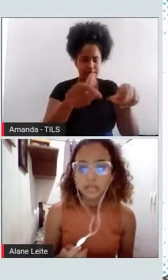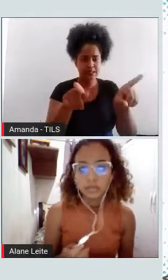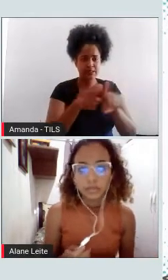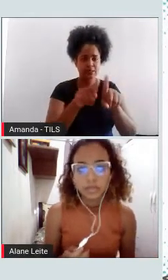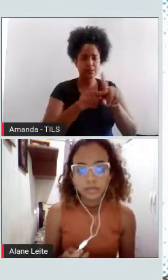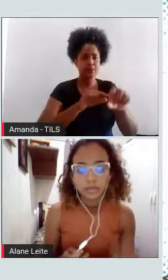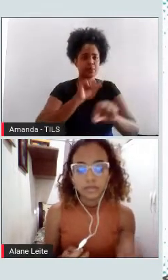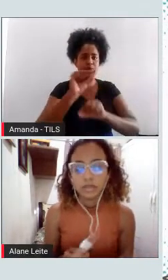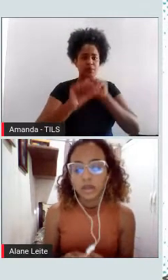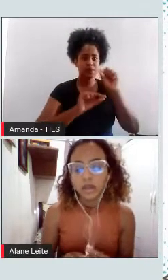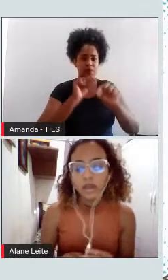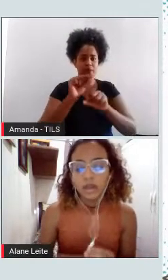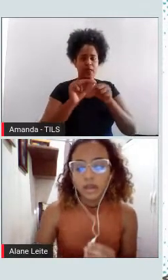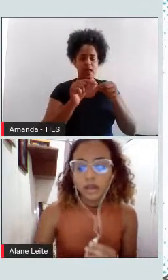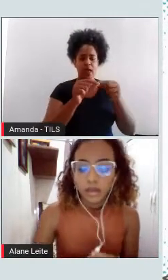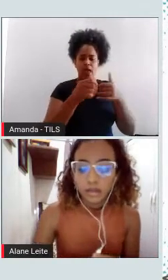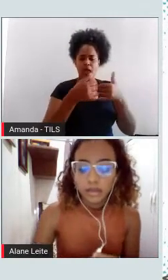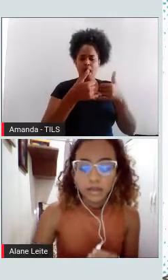ocorre nessas transformações.